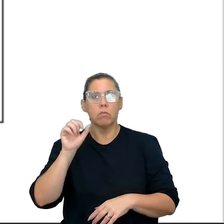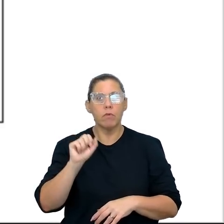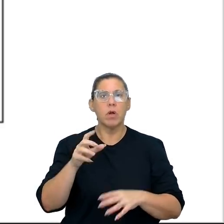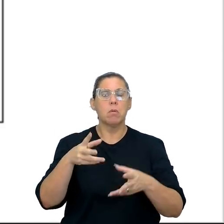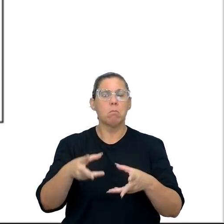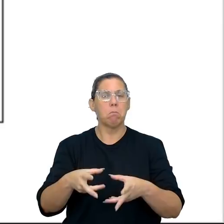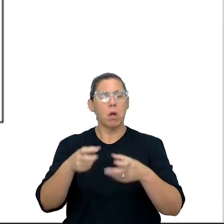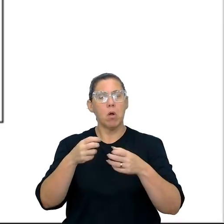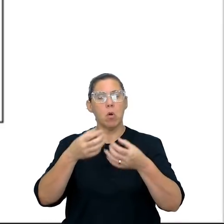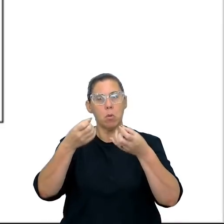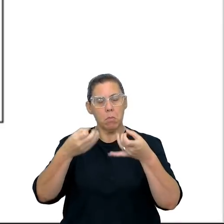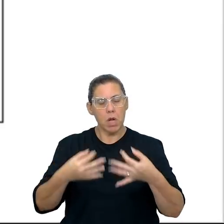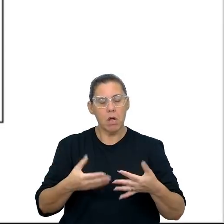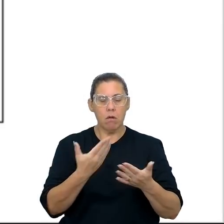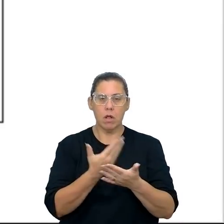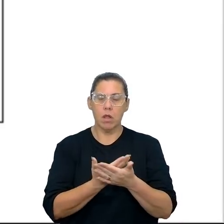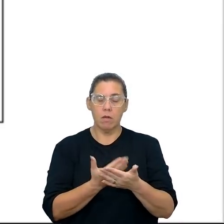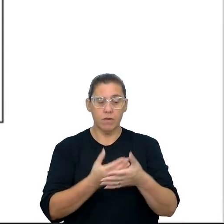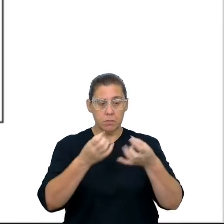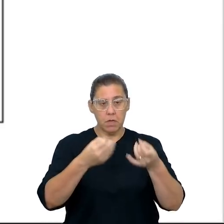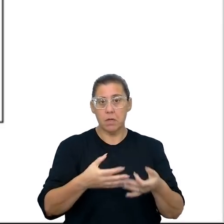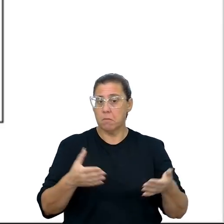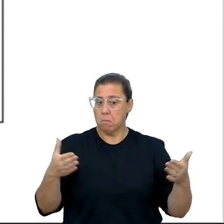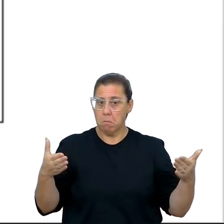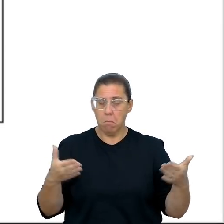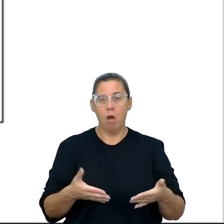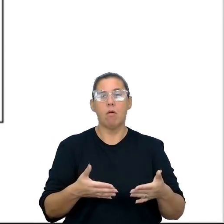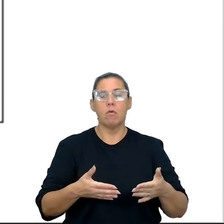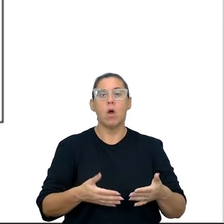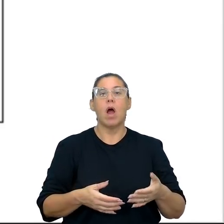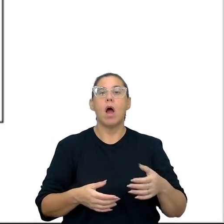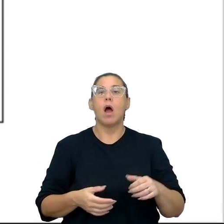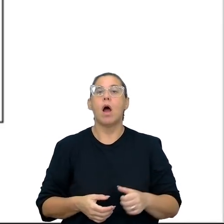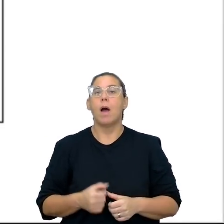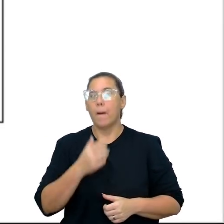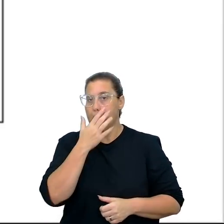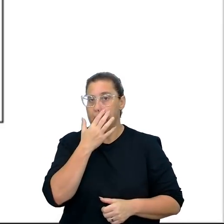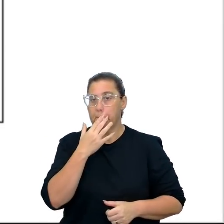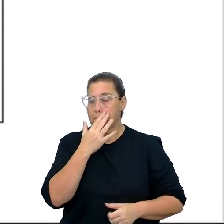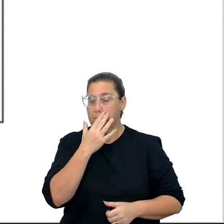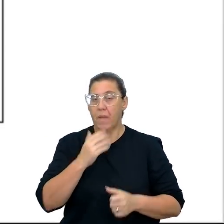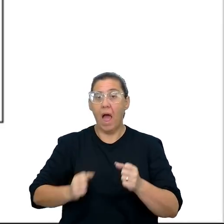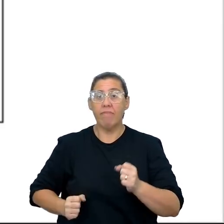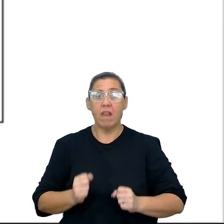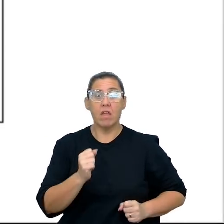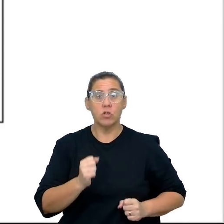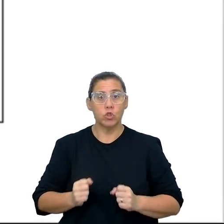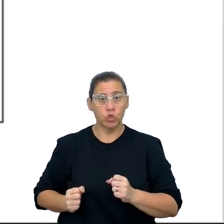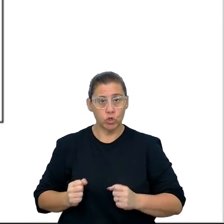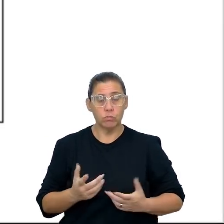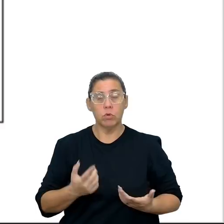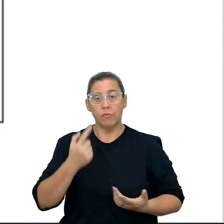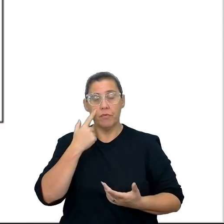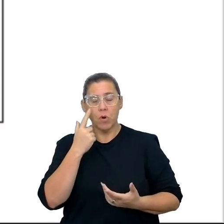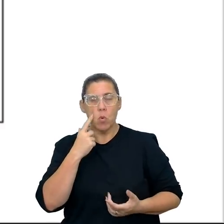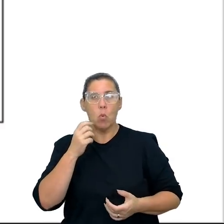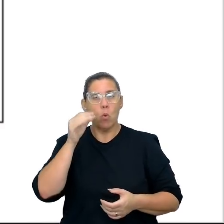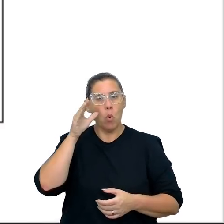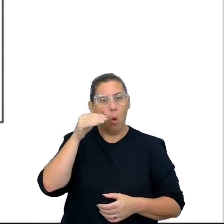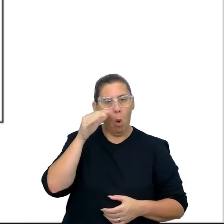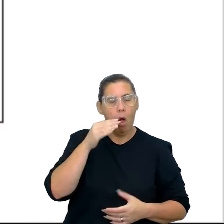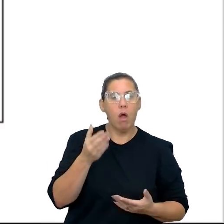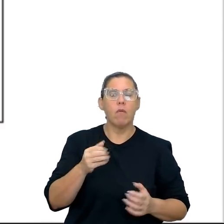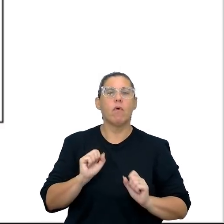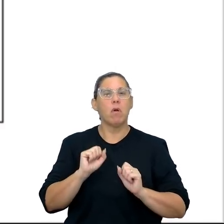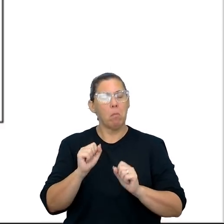nesta aula vocês falarão especificamente sobre o atletismo, né? Que descobrirão juntos algumas curiosidades, né? E aí